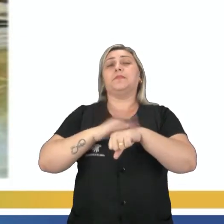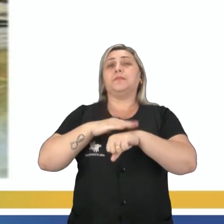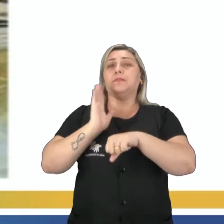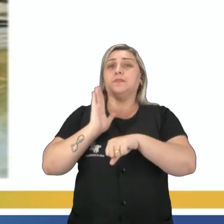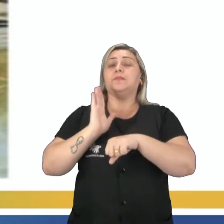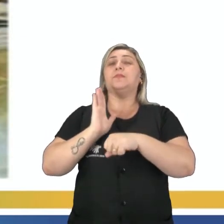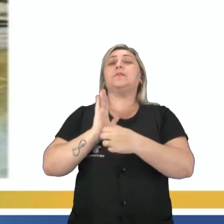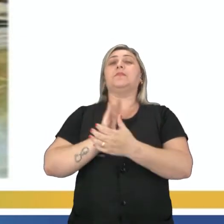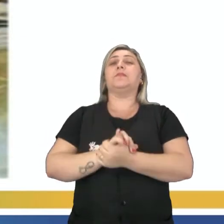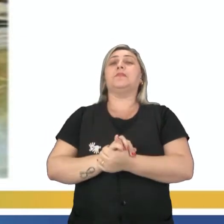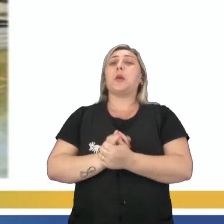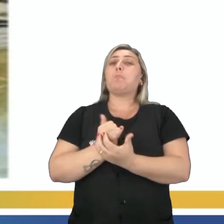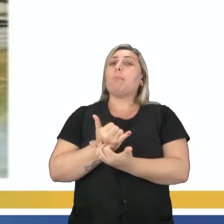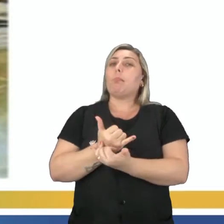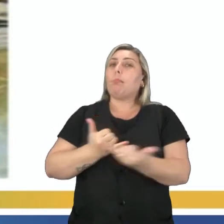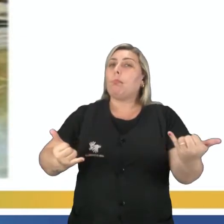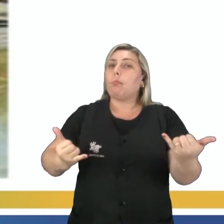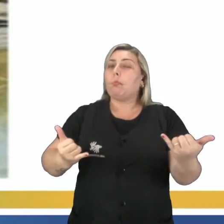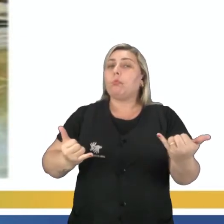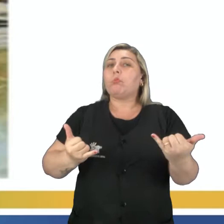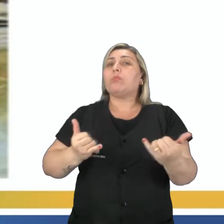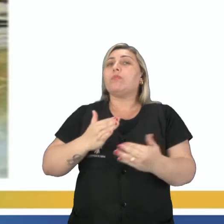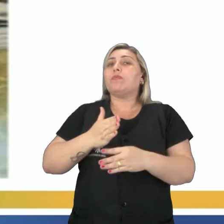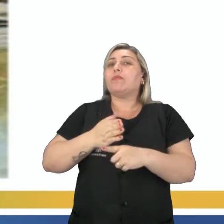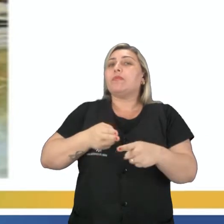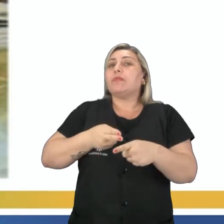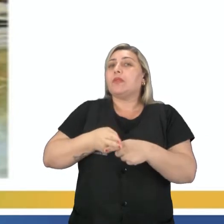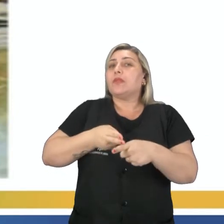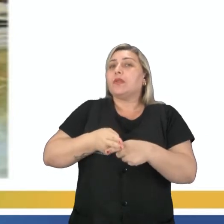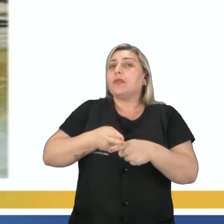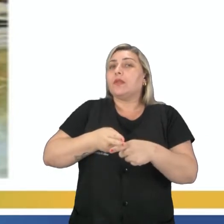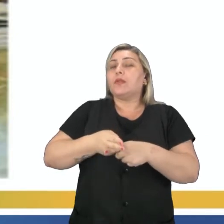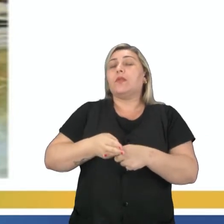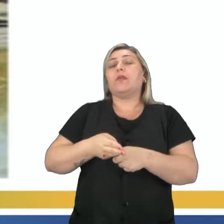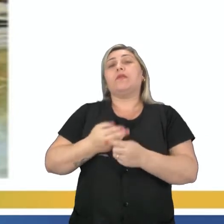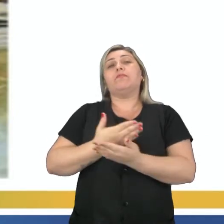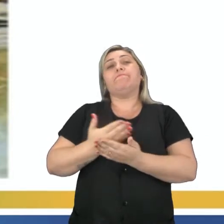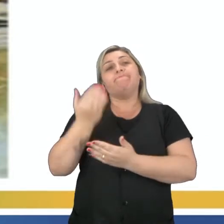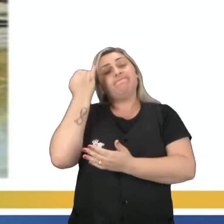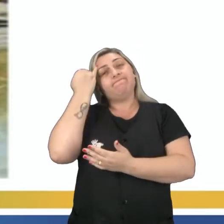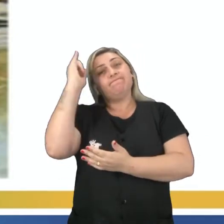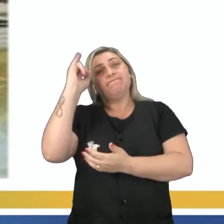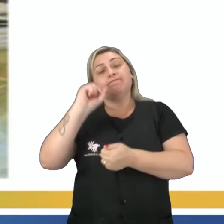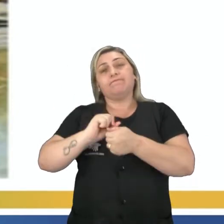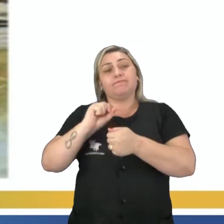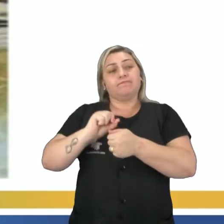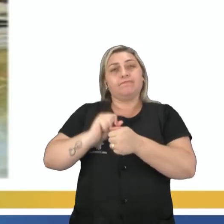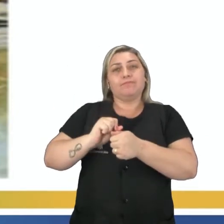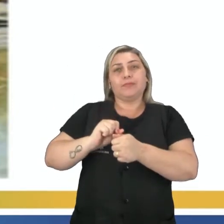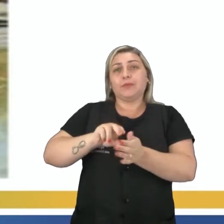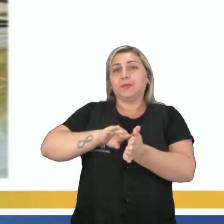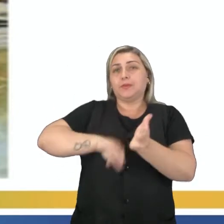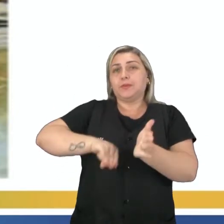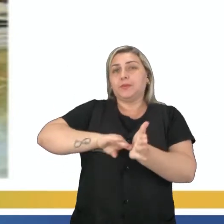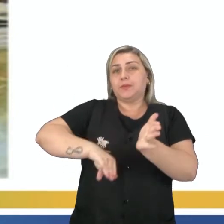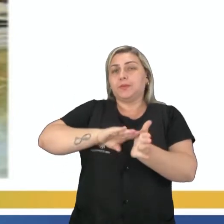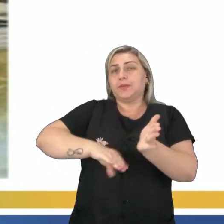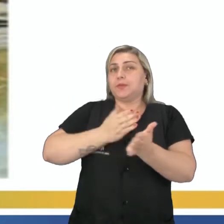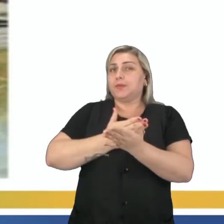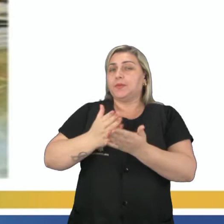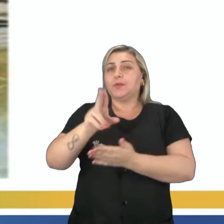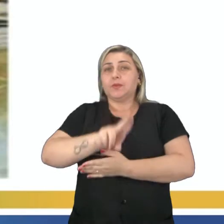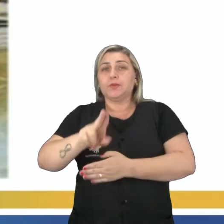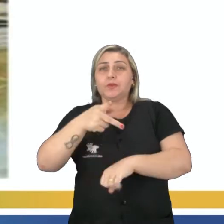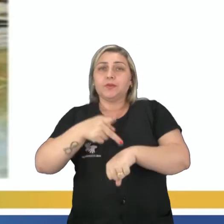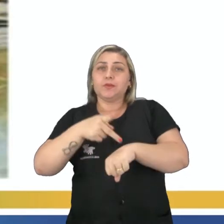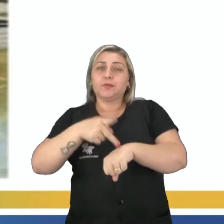mais fina, cortava. Então ele começou a ter a ideia de fazer raspagem, a partir do